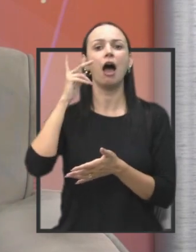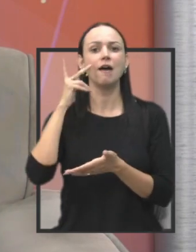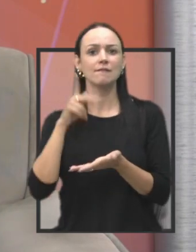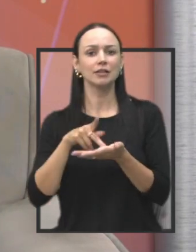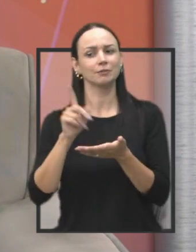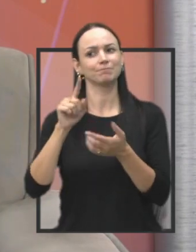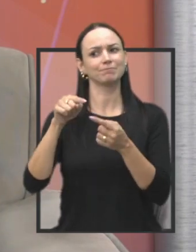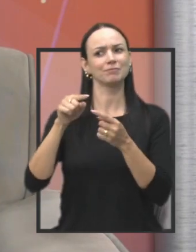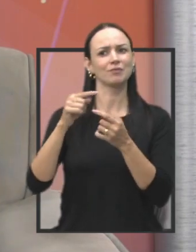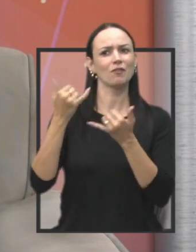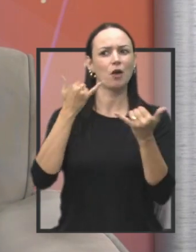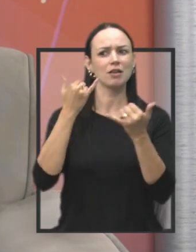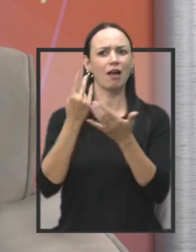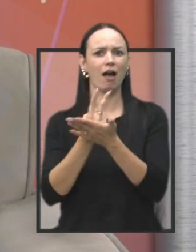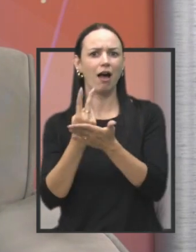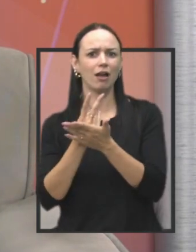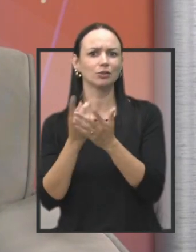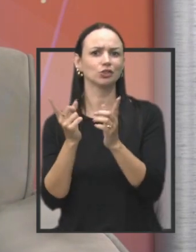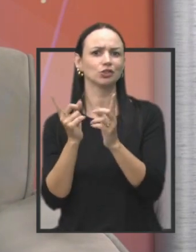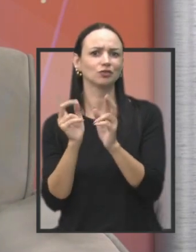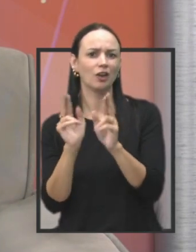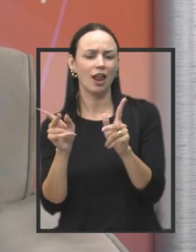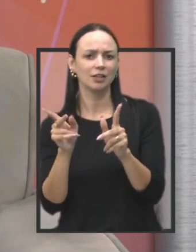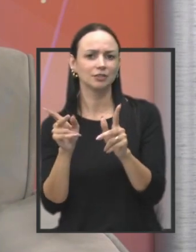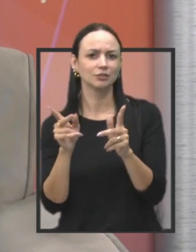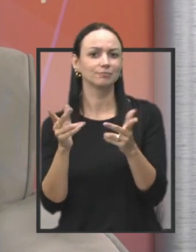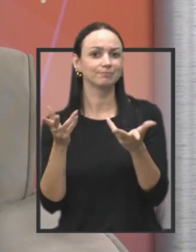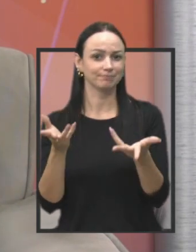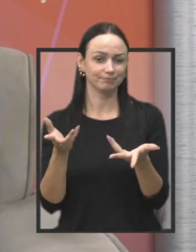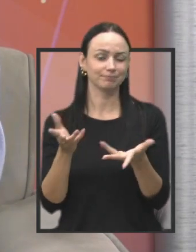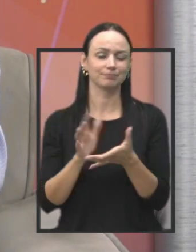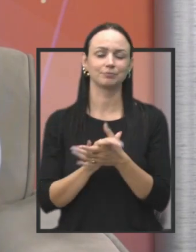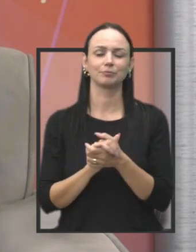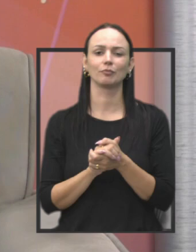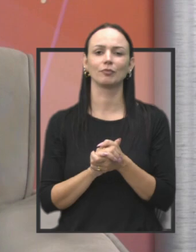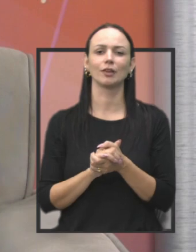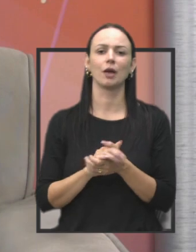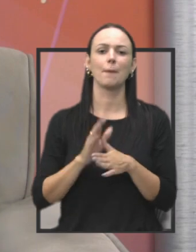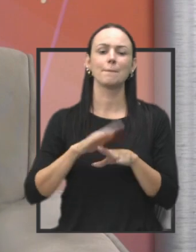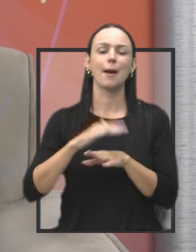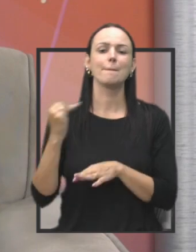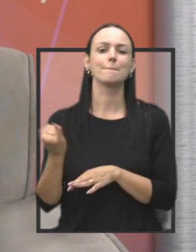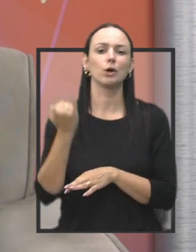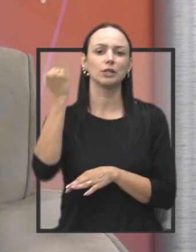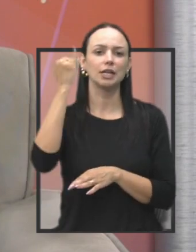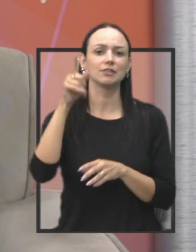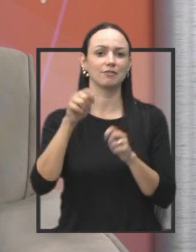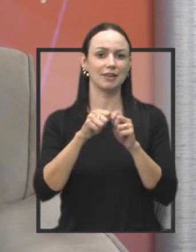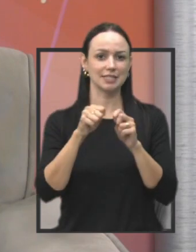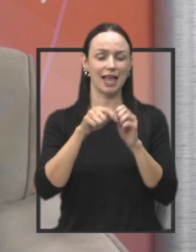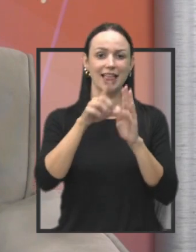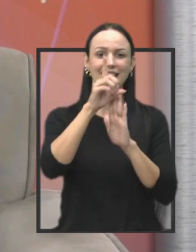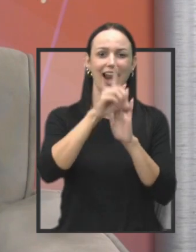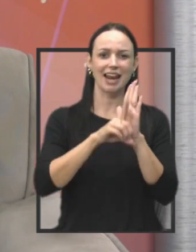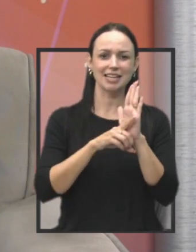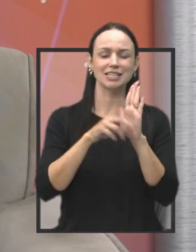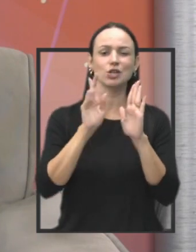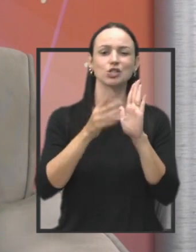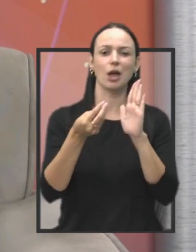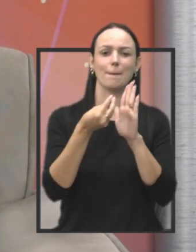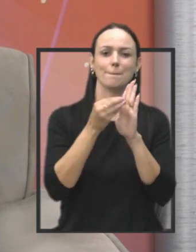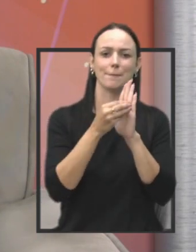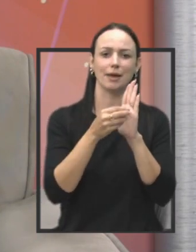está divergente. E a coisa mais importante é que para fazer a declaração pré-preenchida, o contribuinte precisa ter